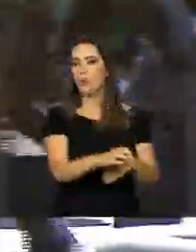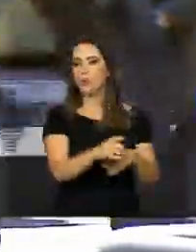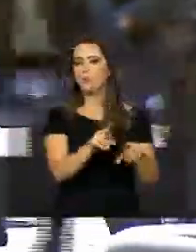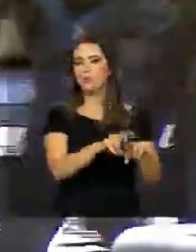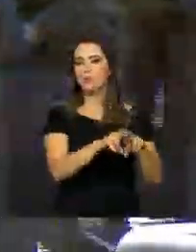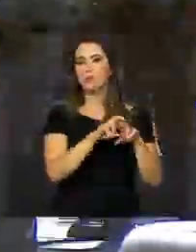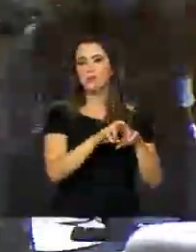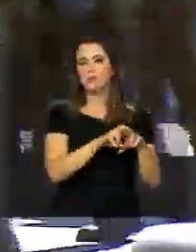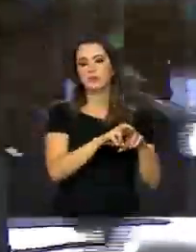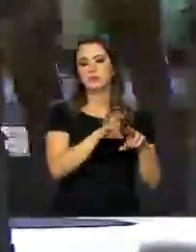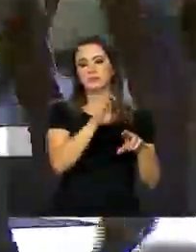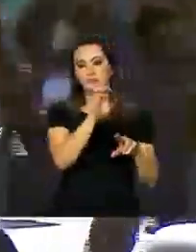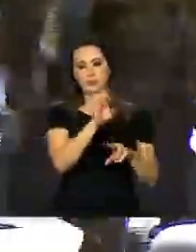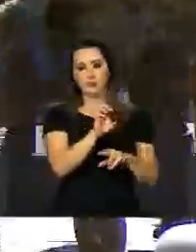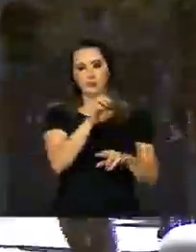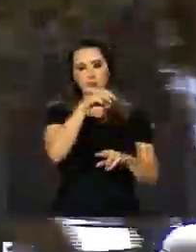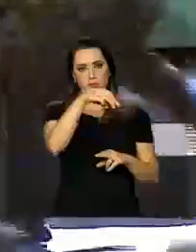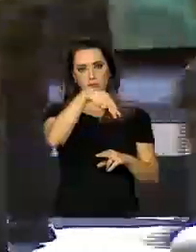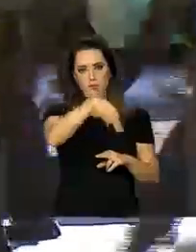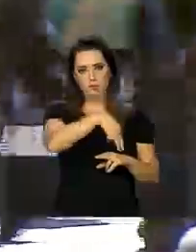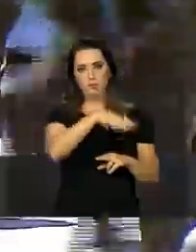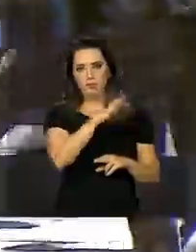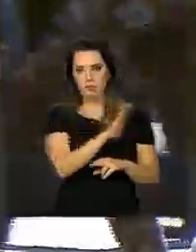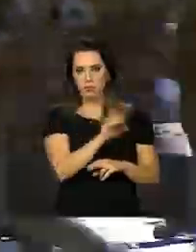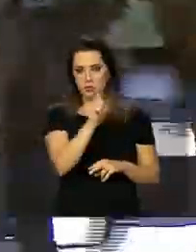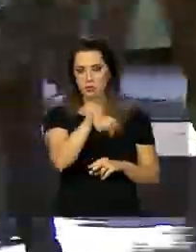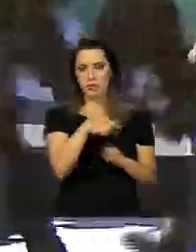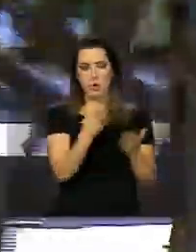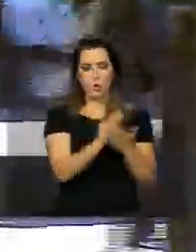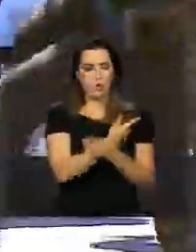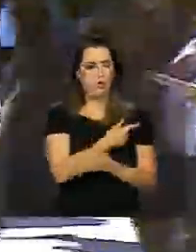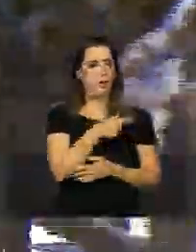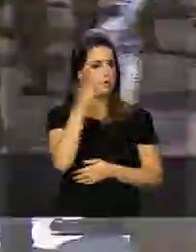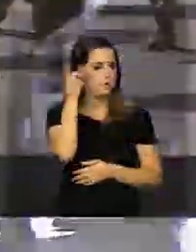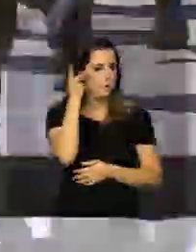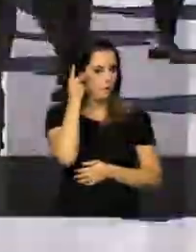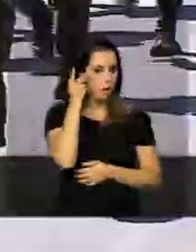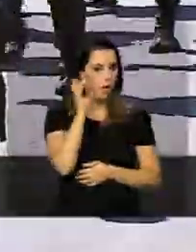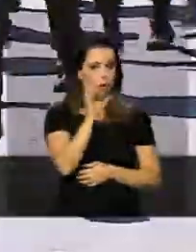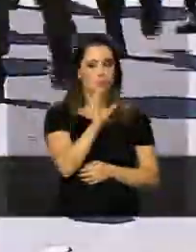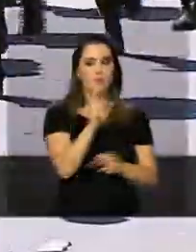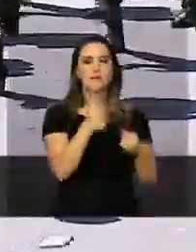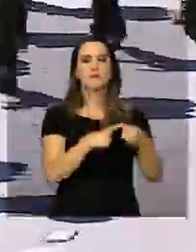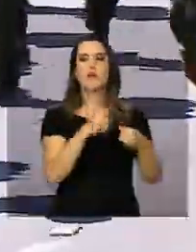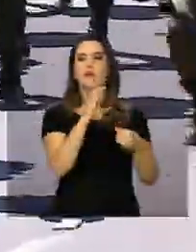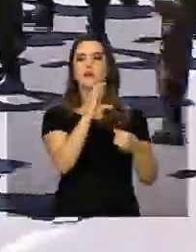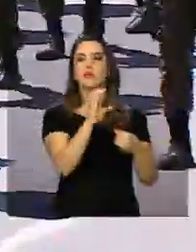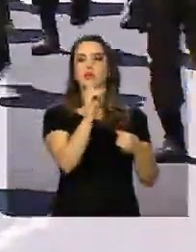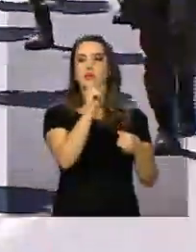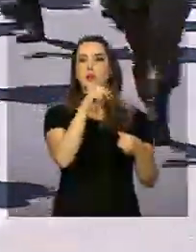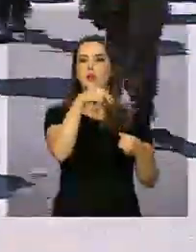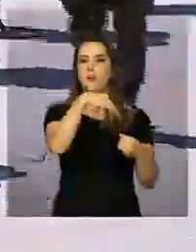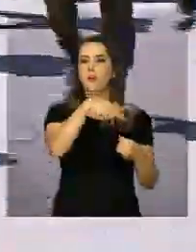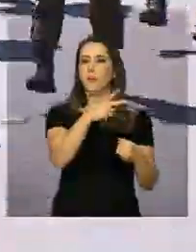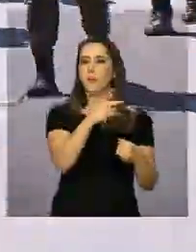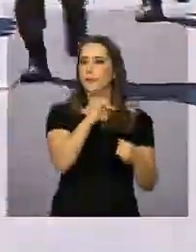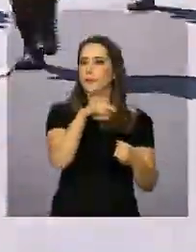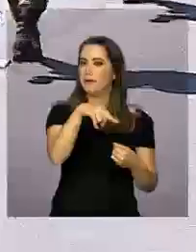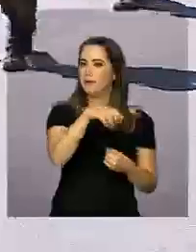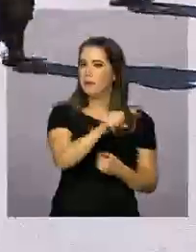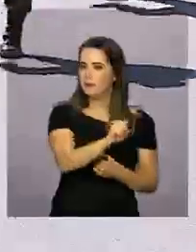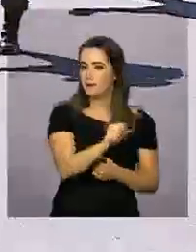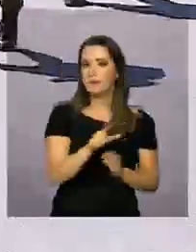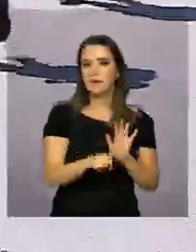da Escola Preparatória de Cadetes do Exército, que é o primeiro ano, que é em Campinas, né? Esse ano nós estamos já com as